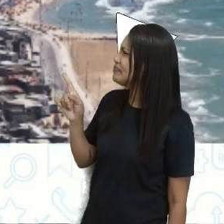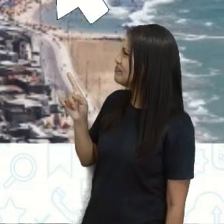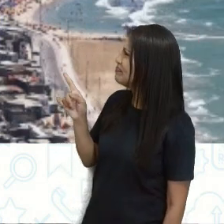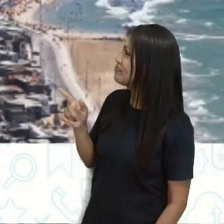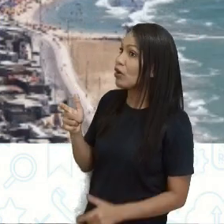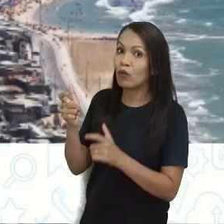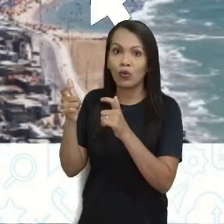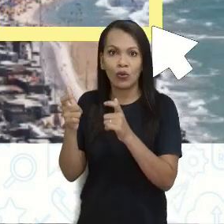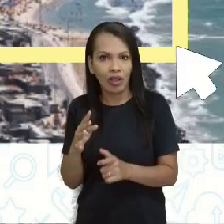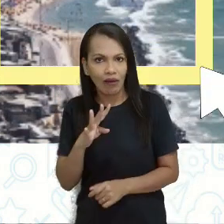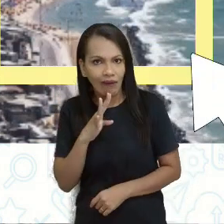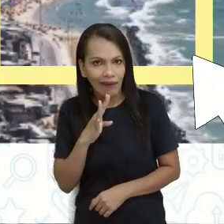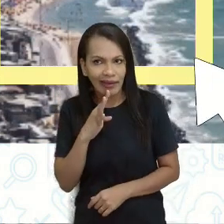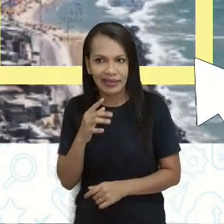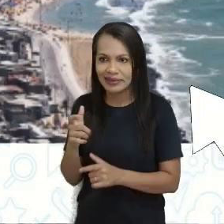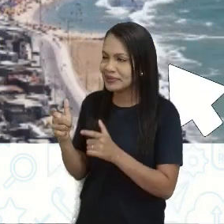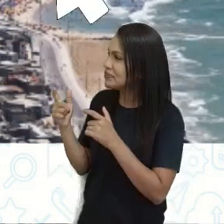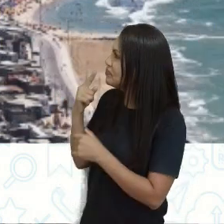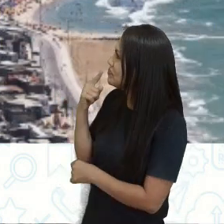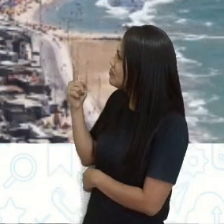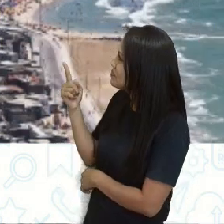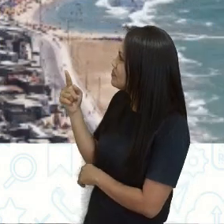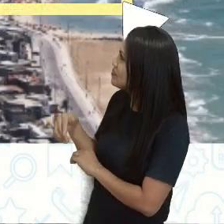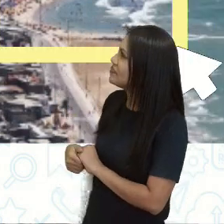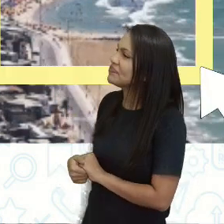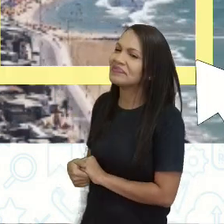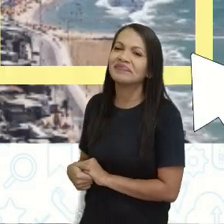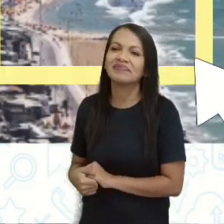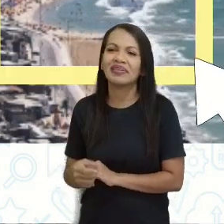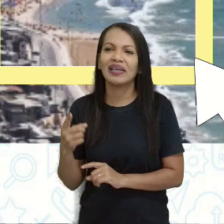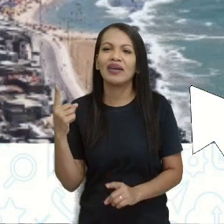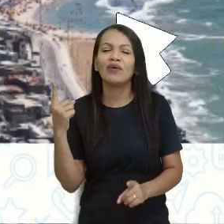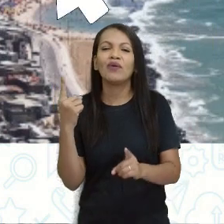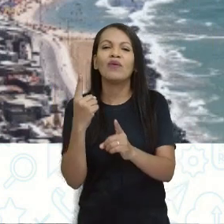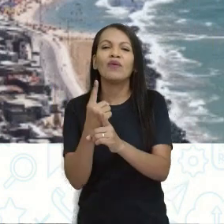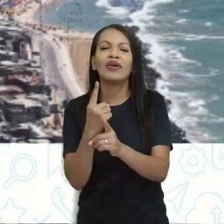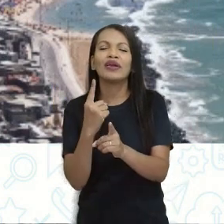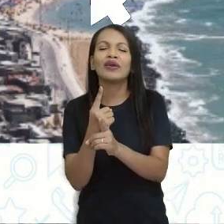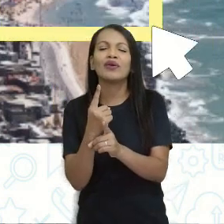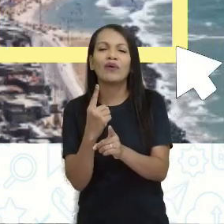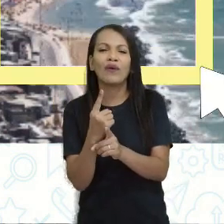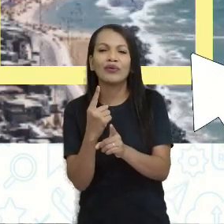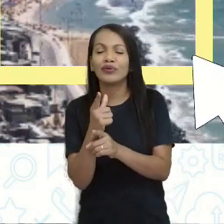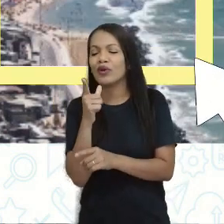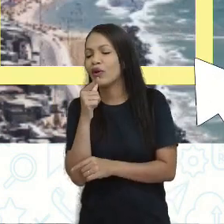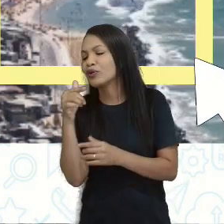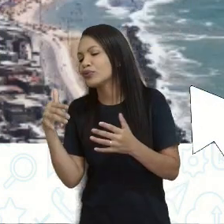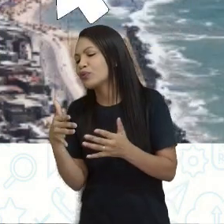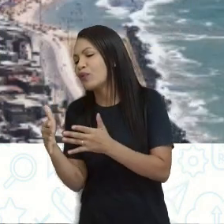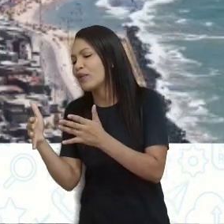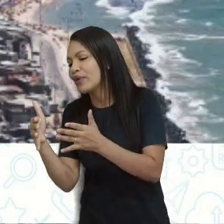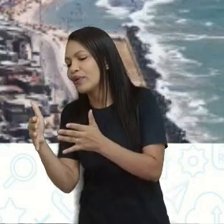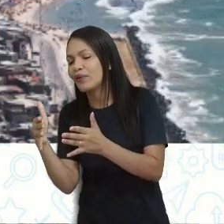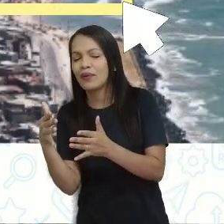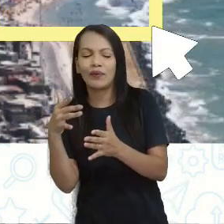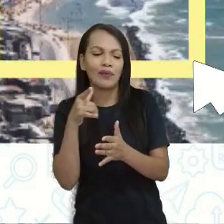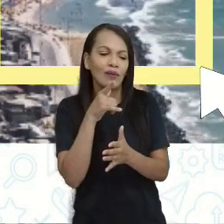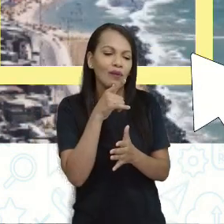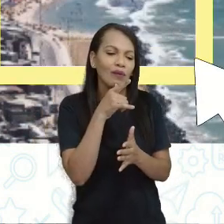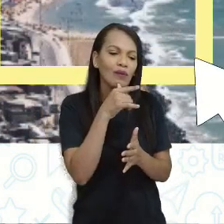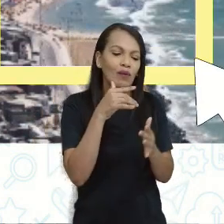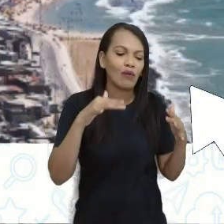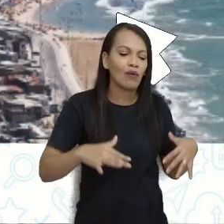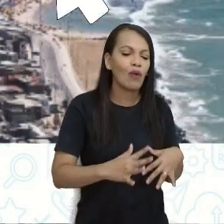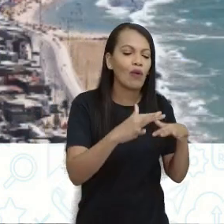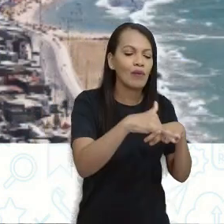lugarzinho aí? Fica na Foz. Aí, olha, o encontro do rio com o mar. E aí, que lugar é esse? Eu gosto,